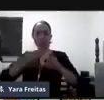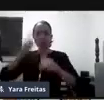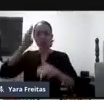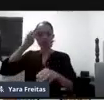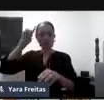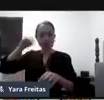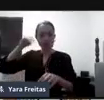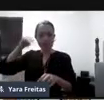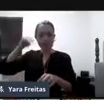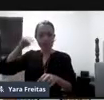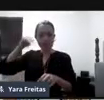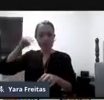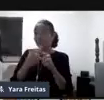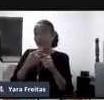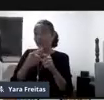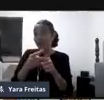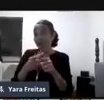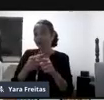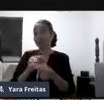tá?